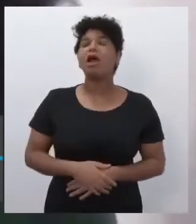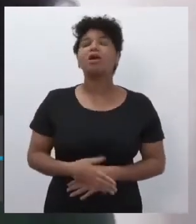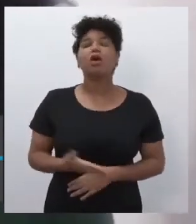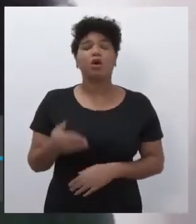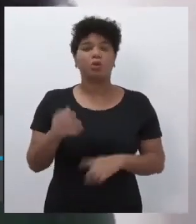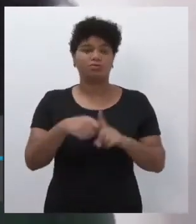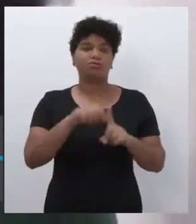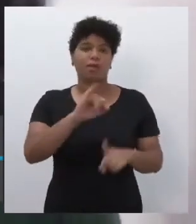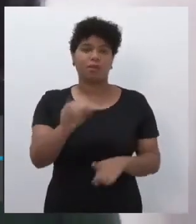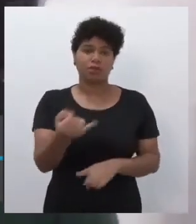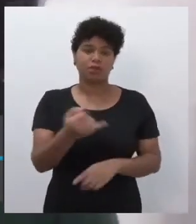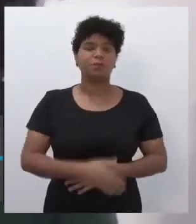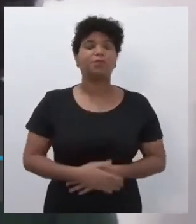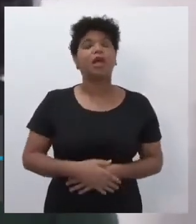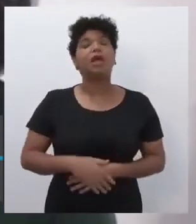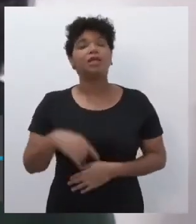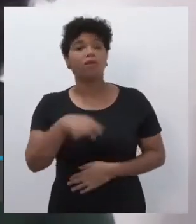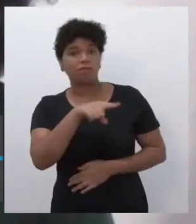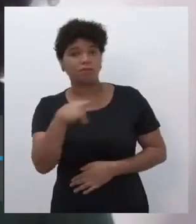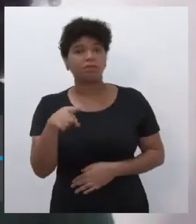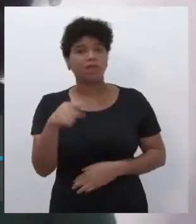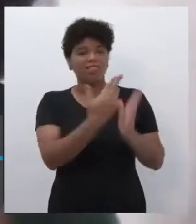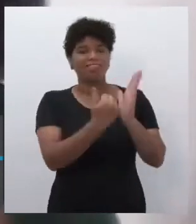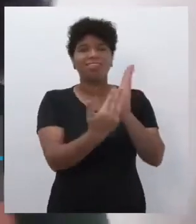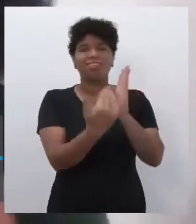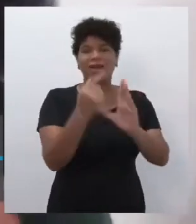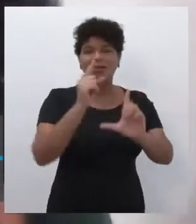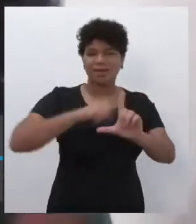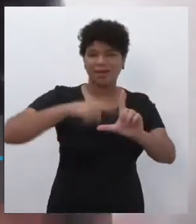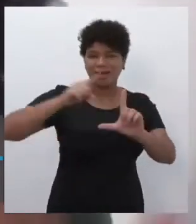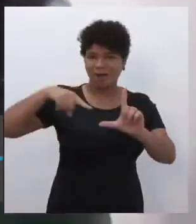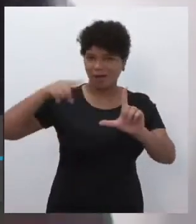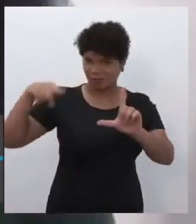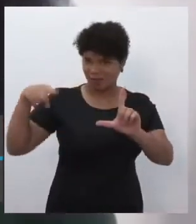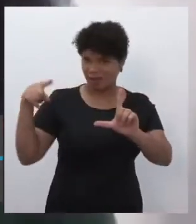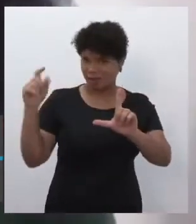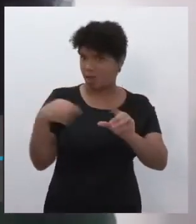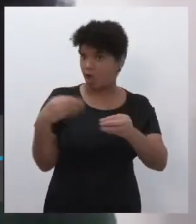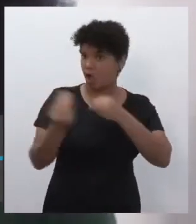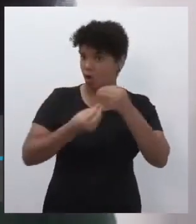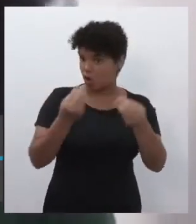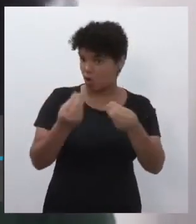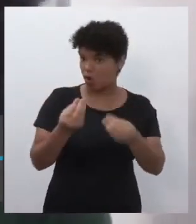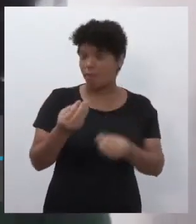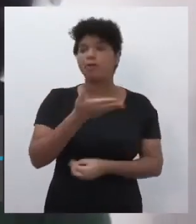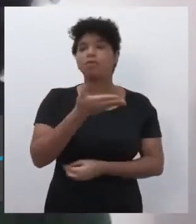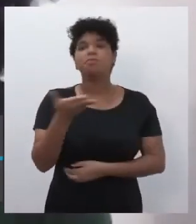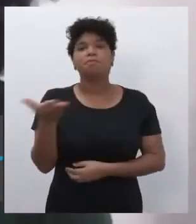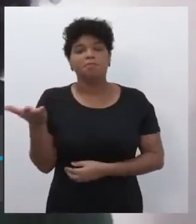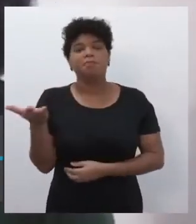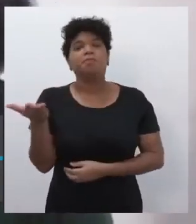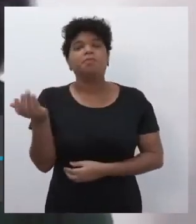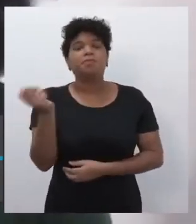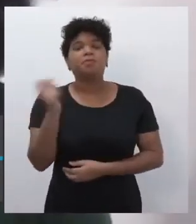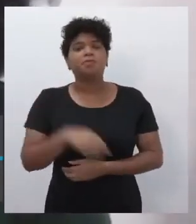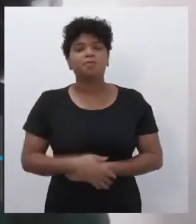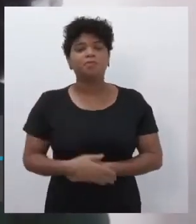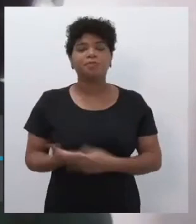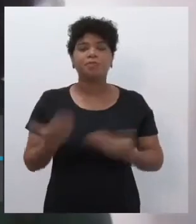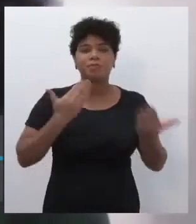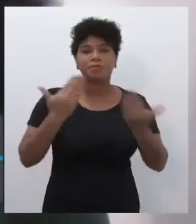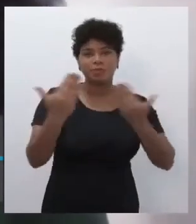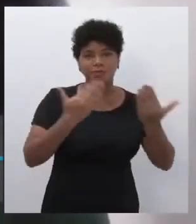ele pode ser utilizado nesse caso, na nossa sugestão, tá? Trabalhar uma comparação entre os